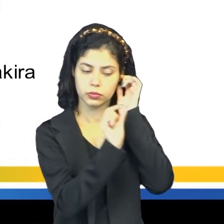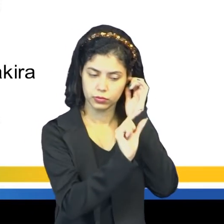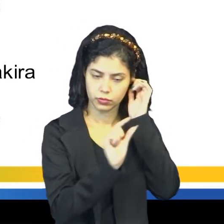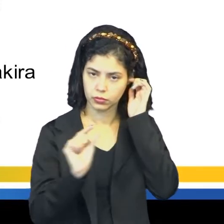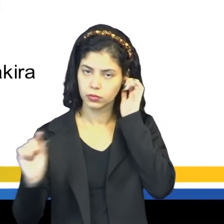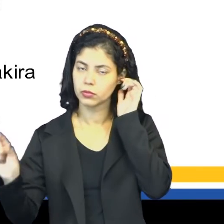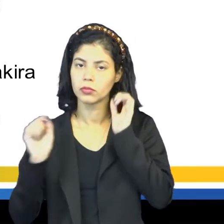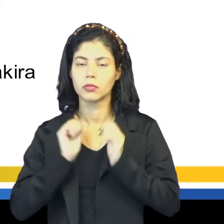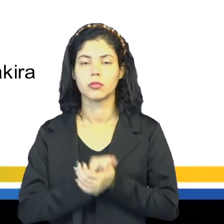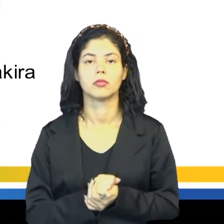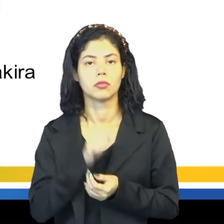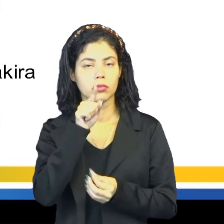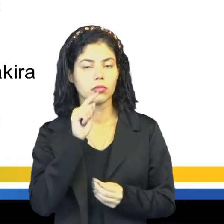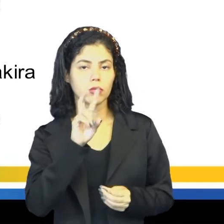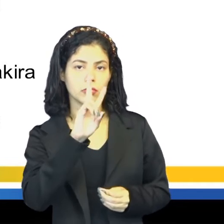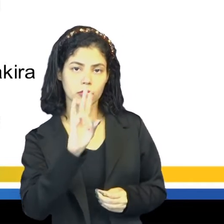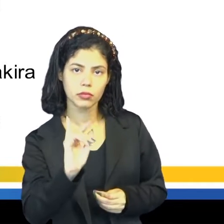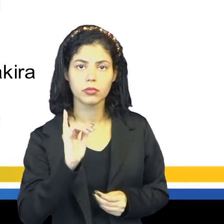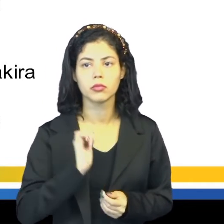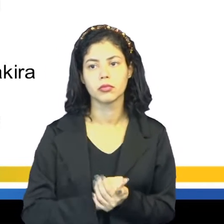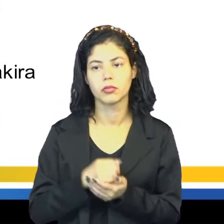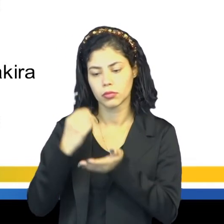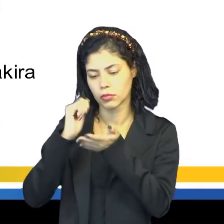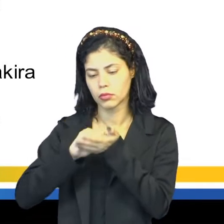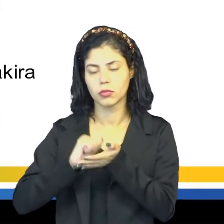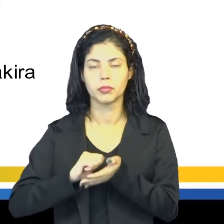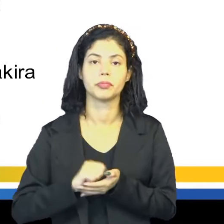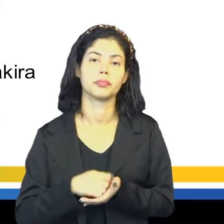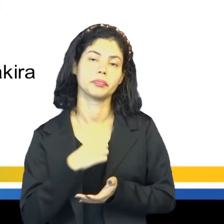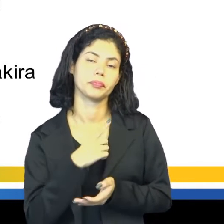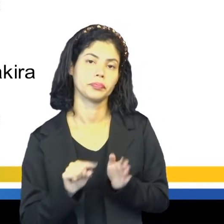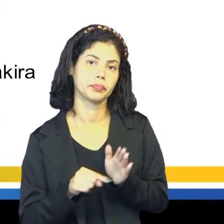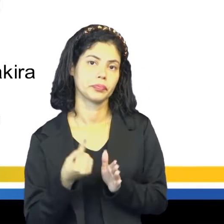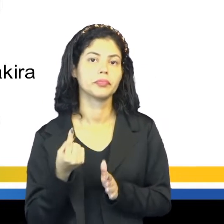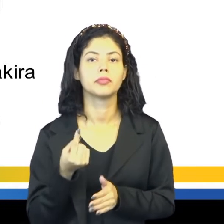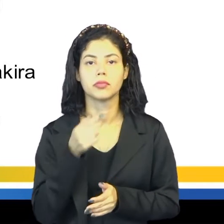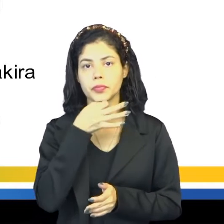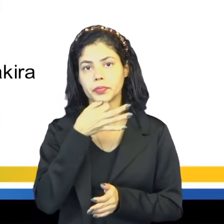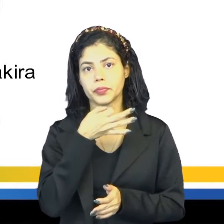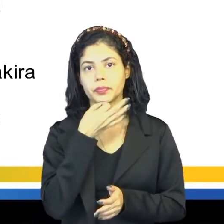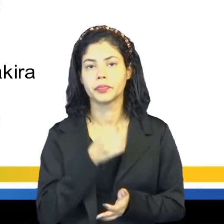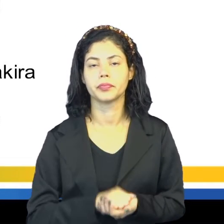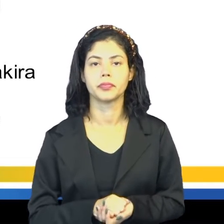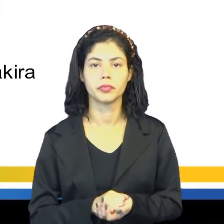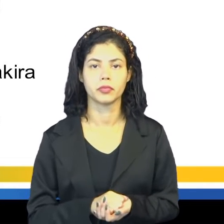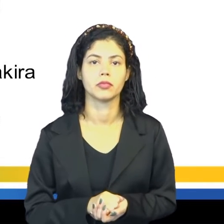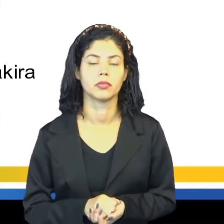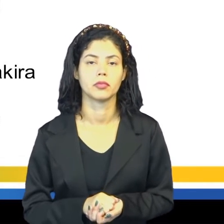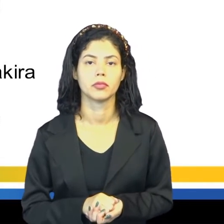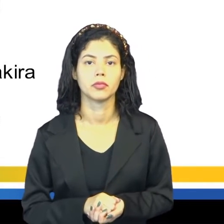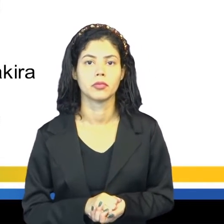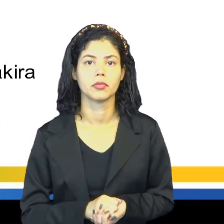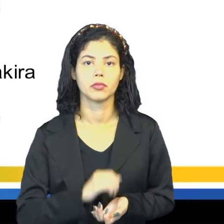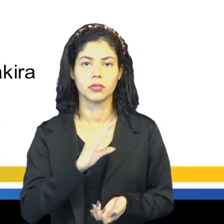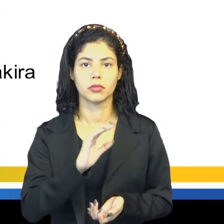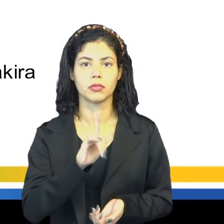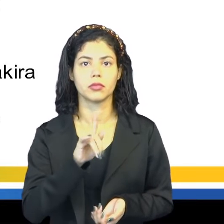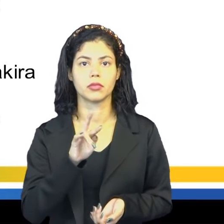espaço, né, da pessoa que você vai preencher. Nós temos ali a primeira opção: nós temos a Cláudia